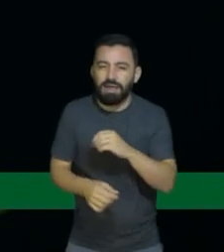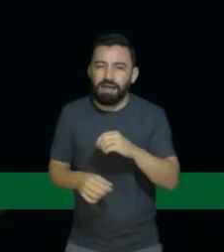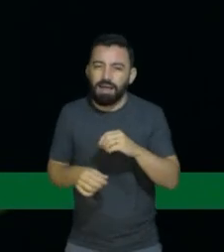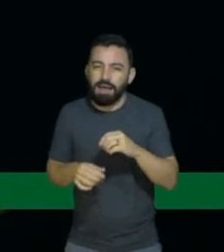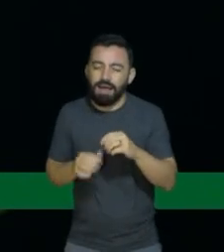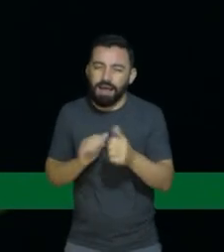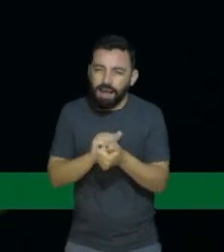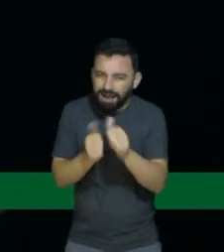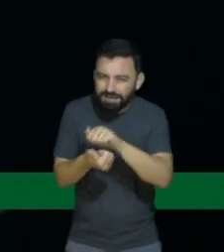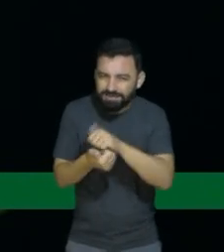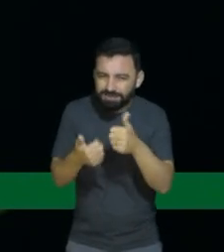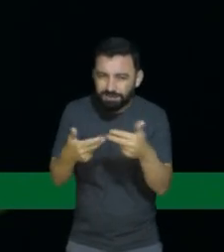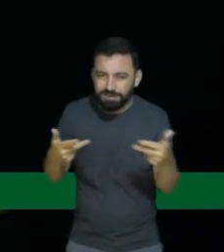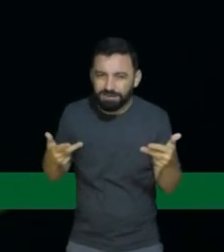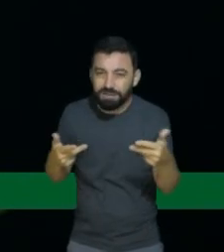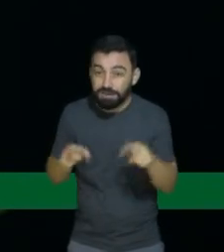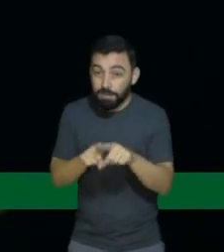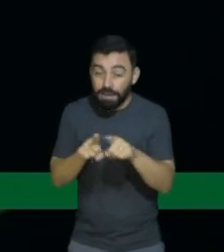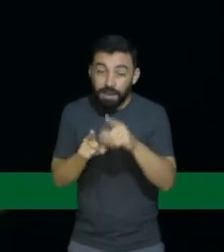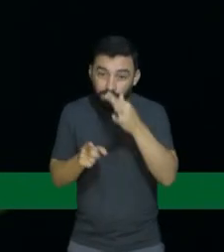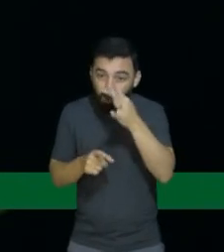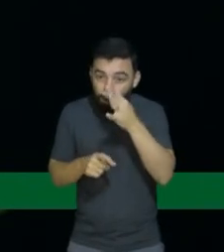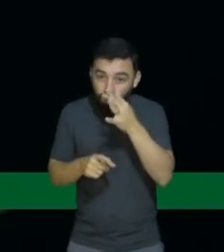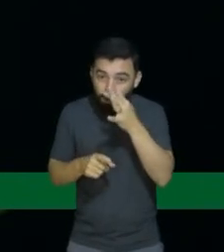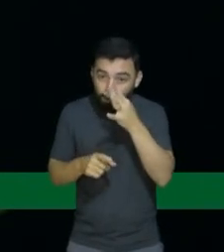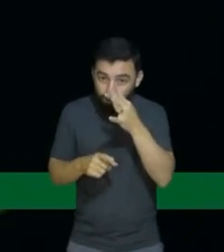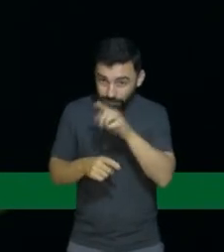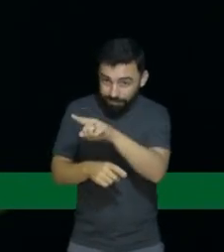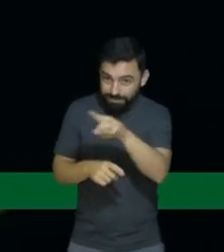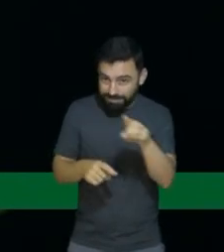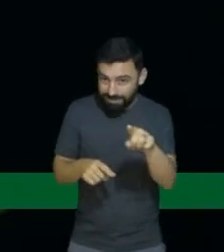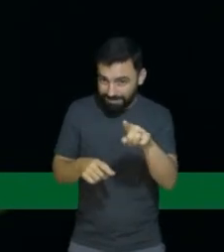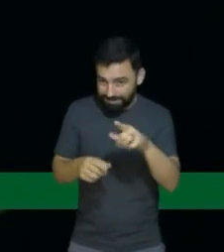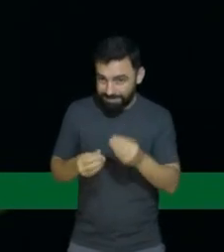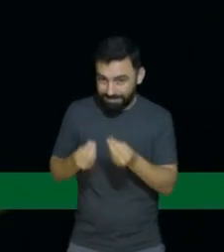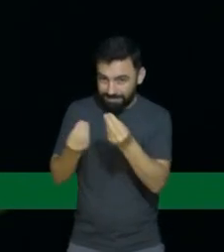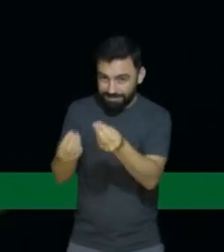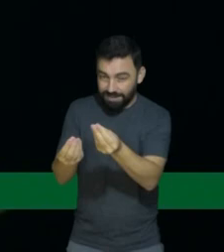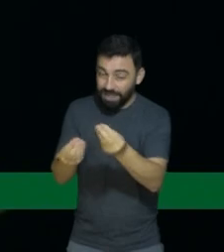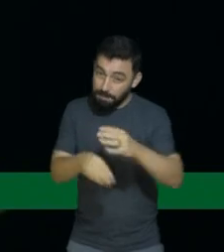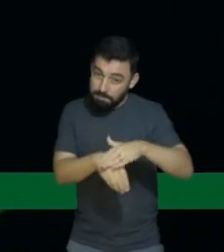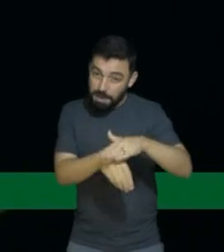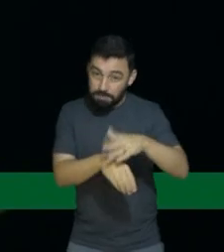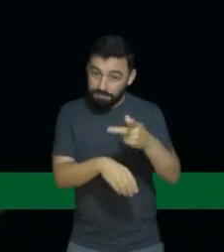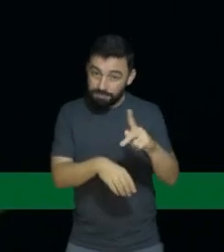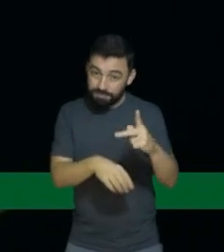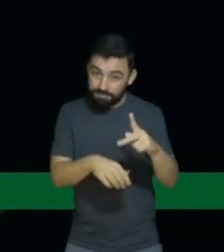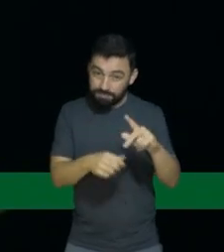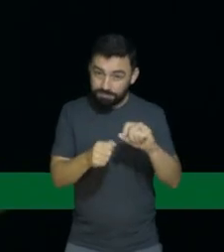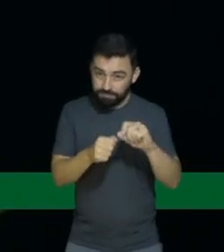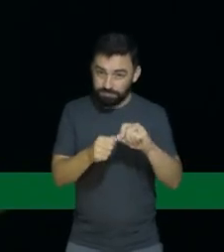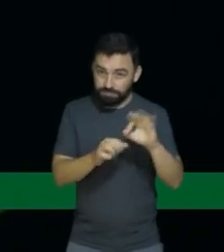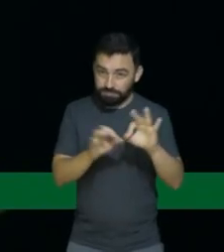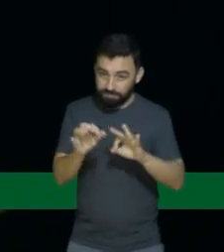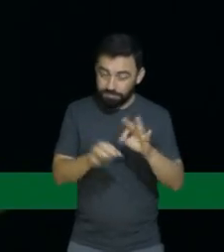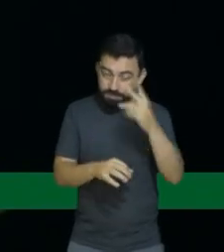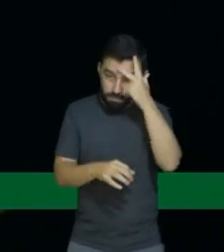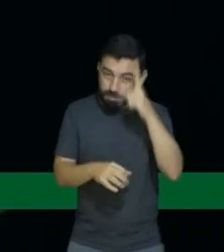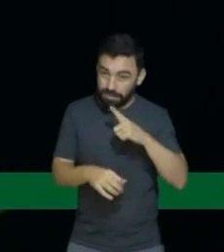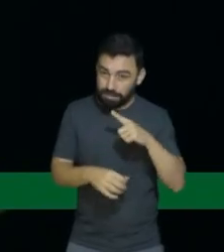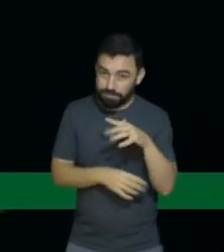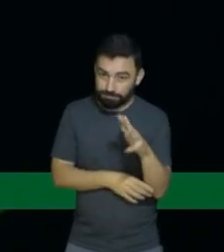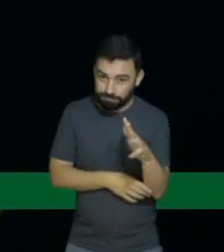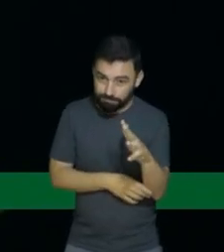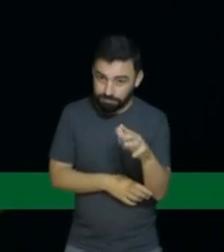Tulipas que alguns de vocês receberam na entrada foram feitas pelas pessoas com Parkinson que